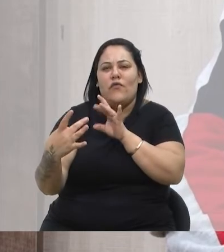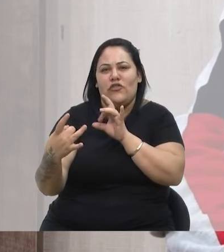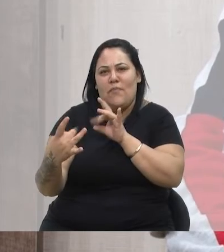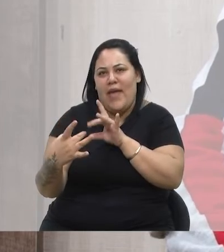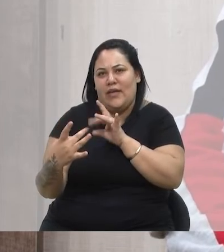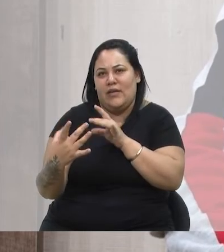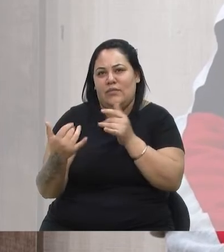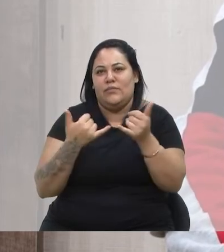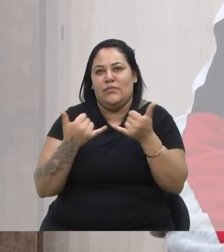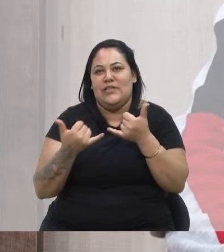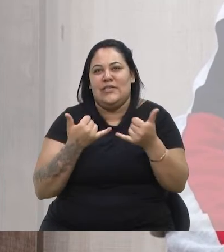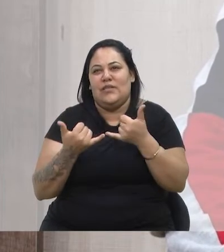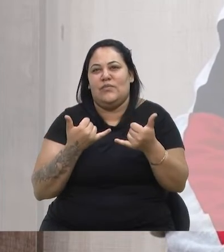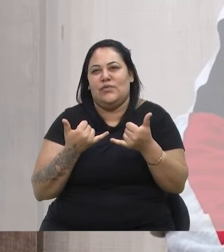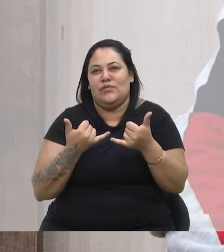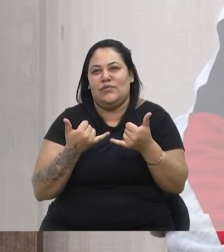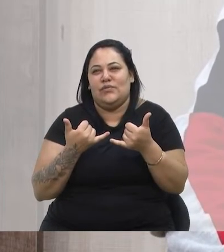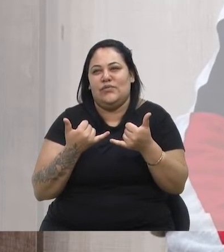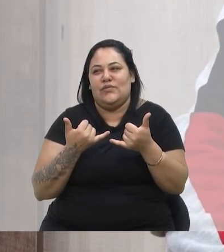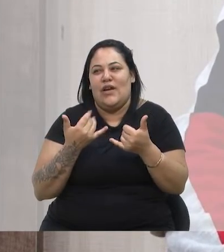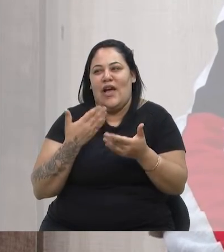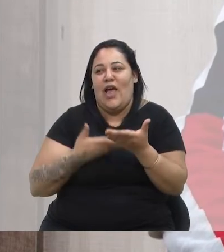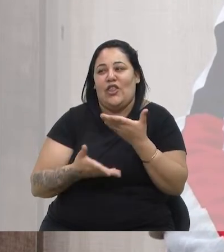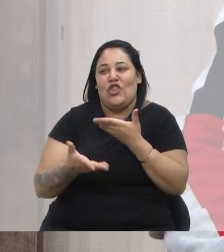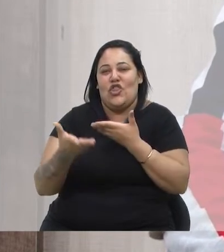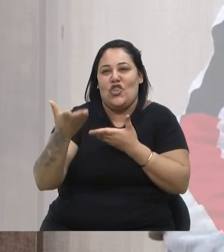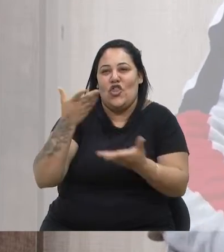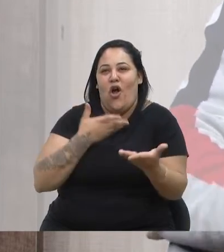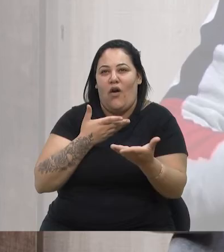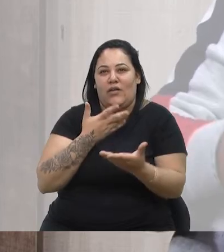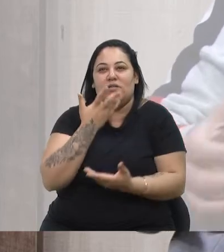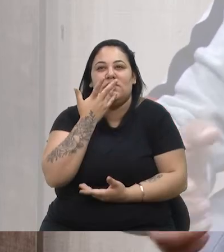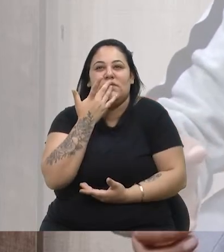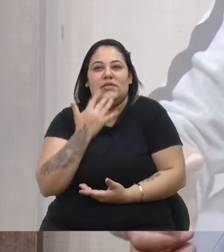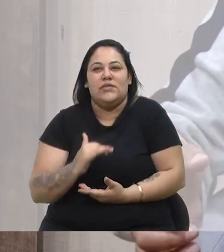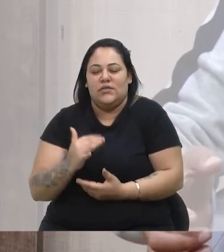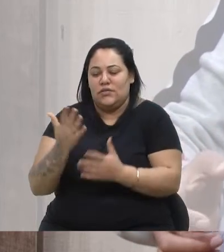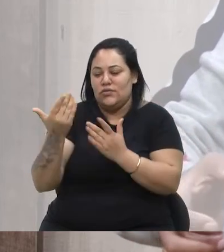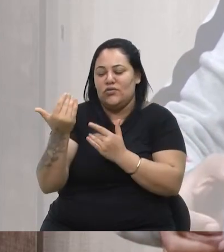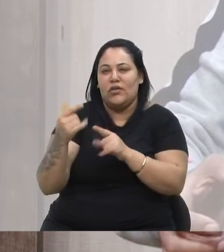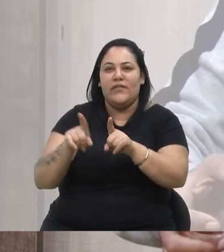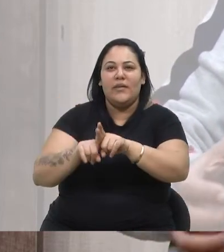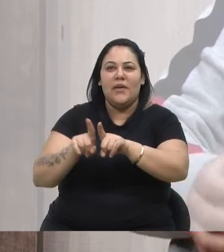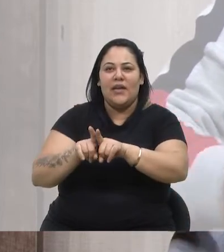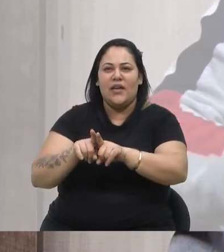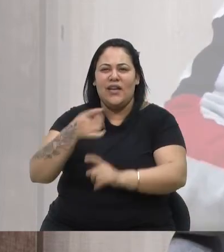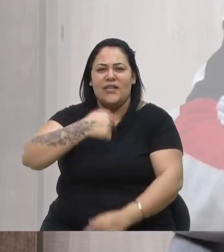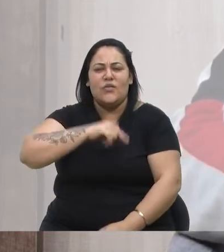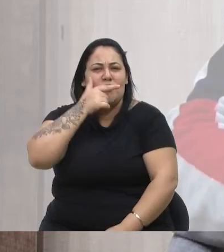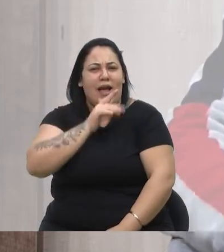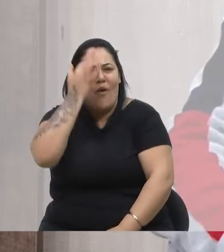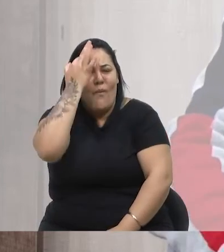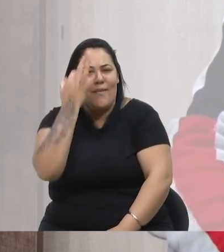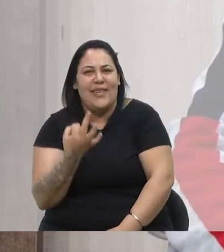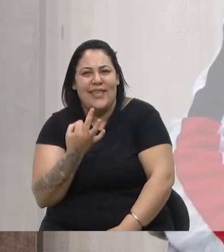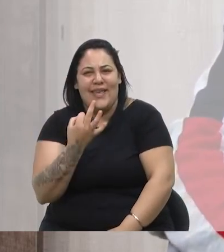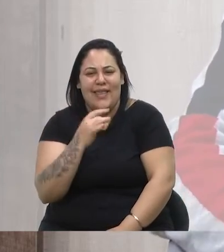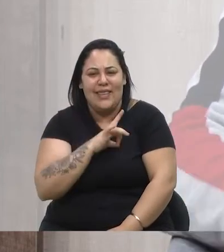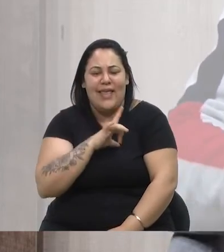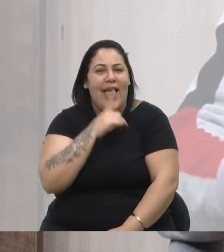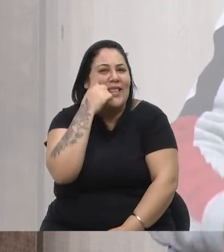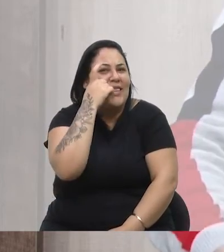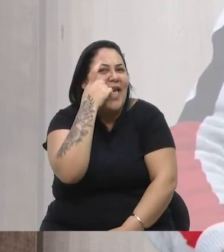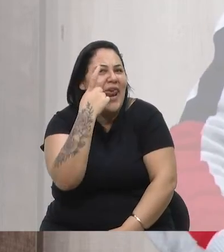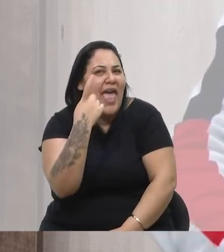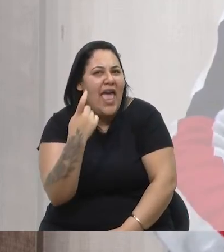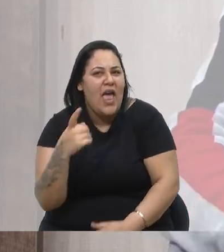Como que tem sido o feedback, digamos assim, o retorno por parte das crianças e dos adolescentes?